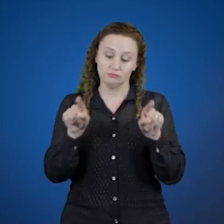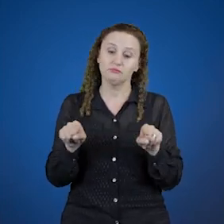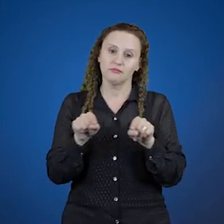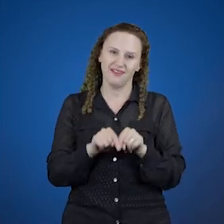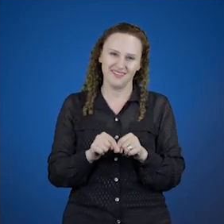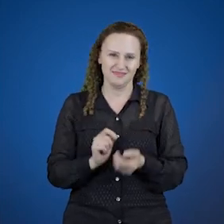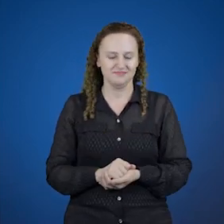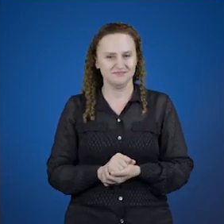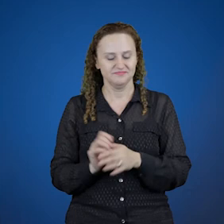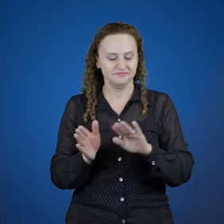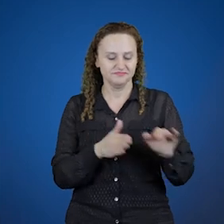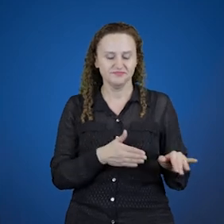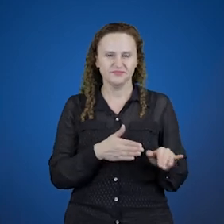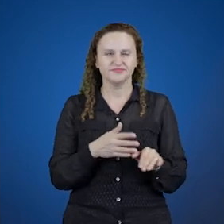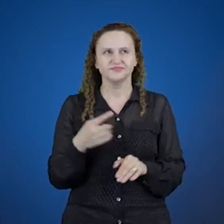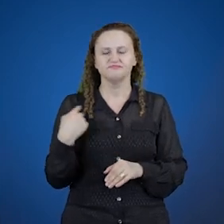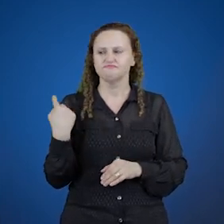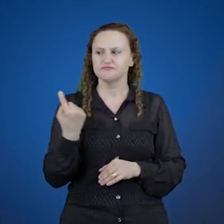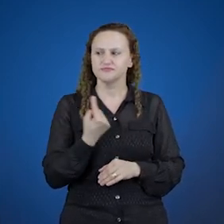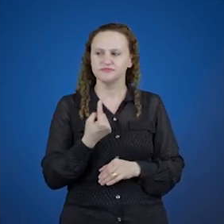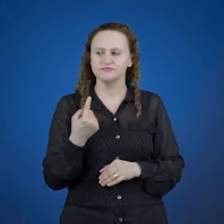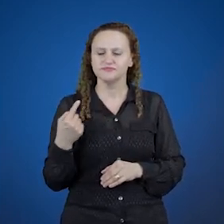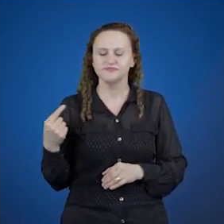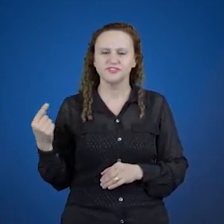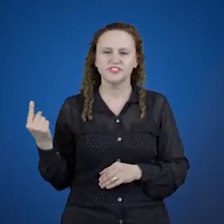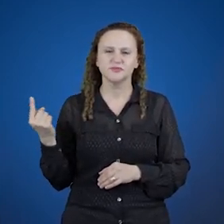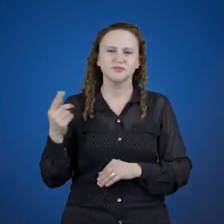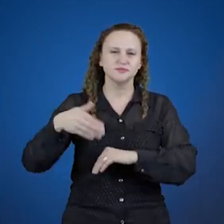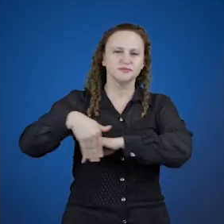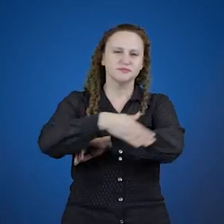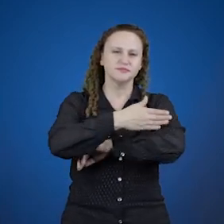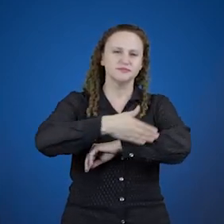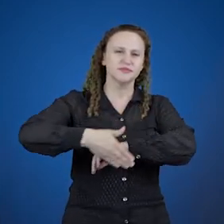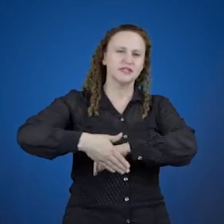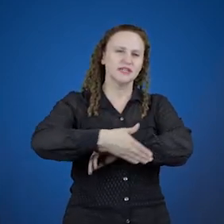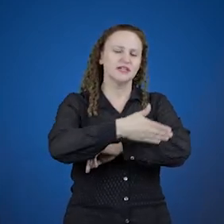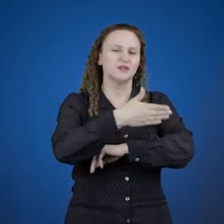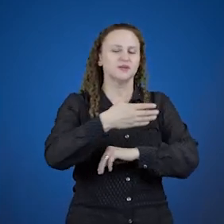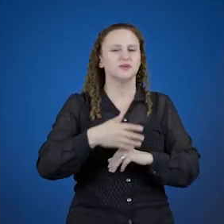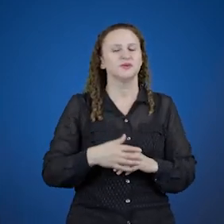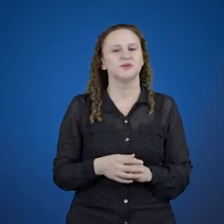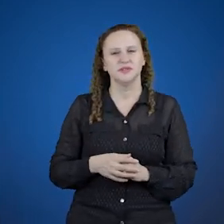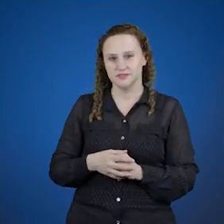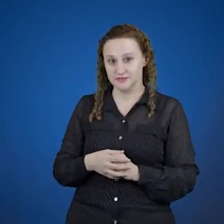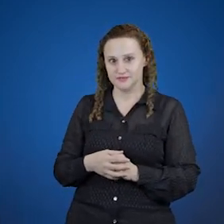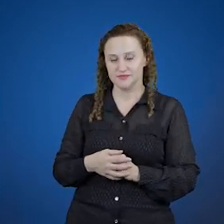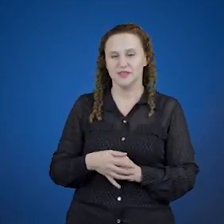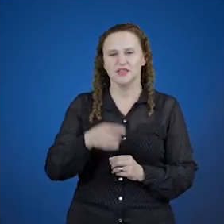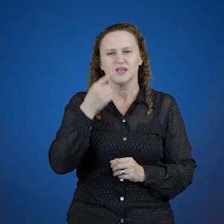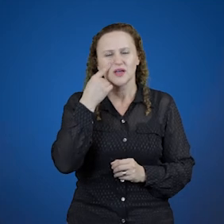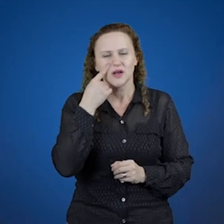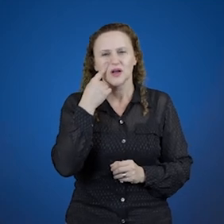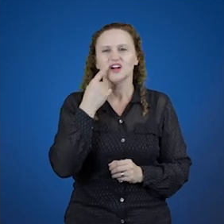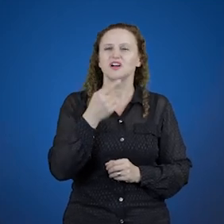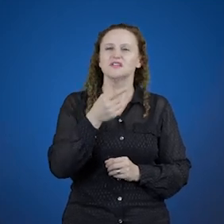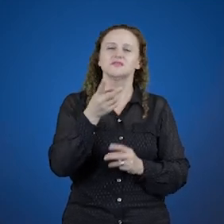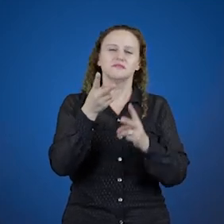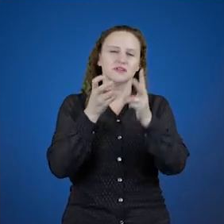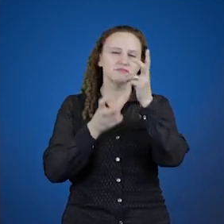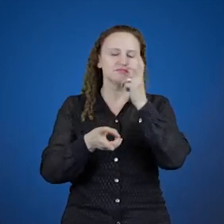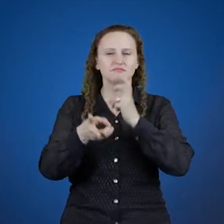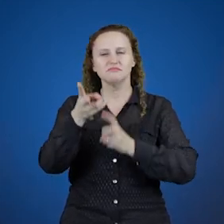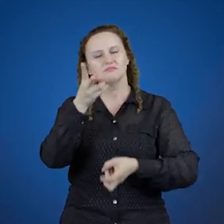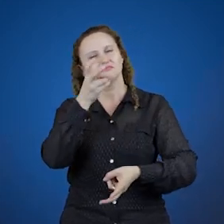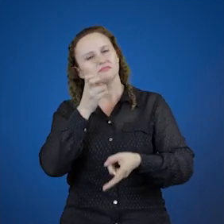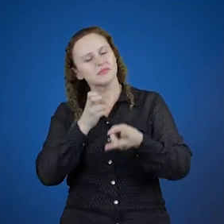pela BR x pela BR x indique um lugar por onde o latim vai